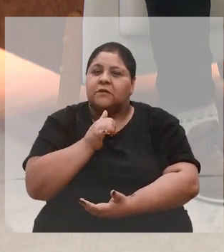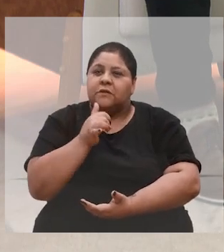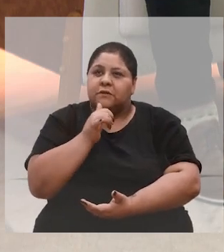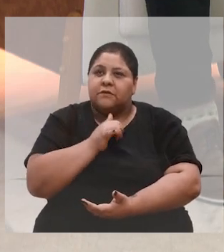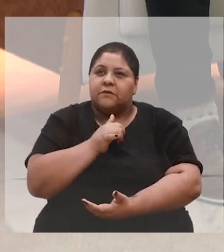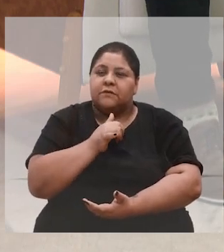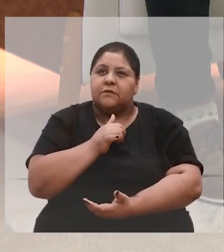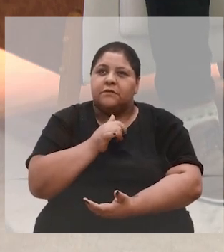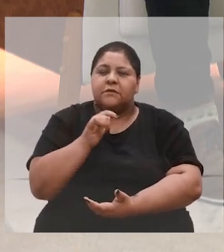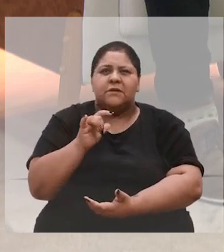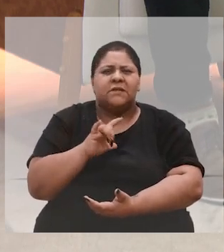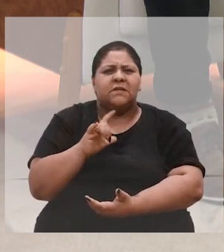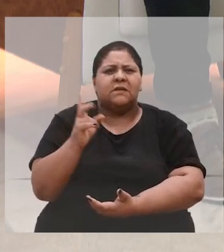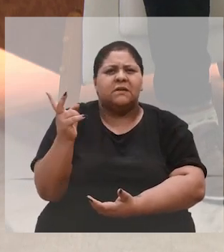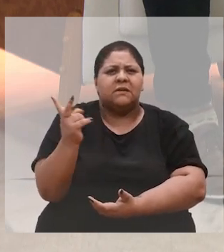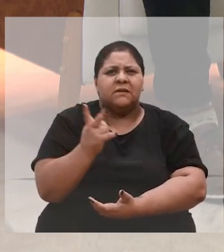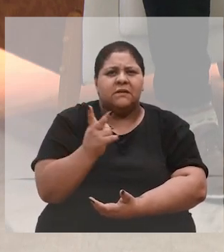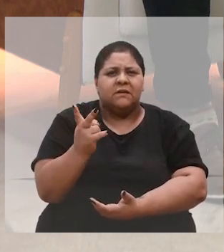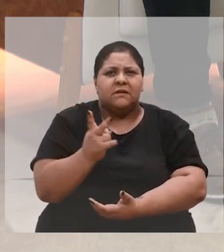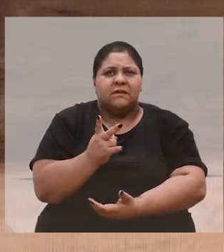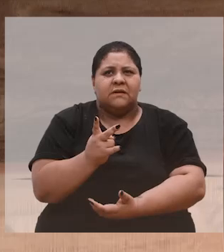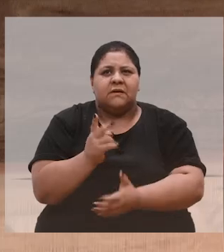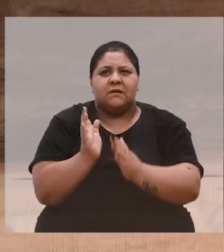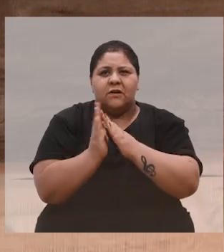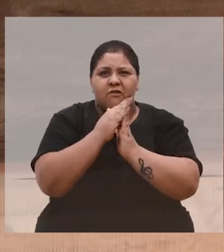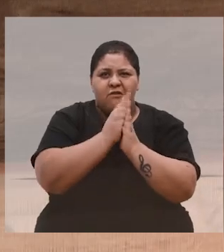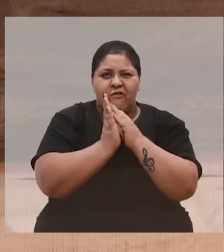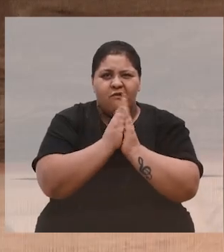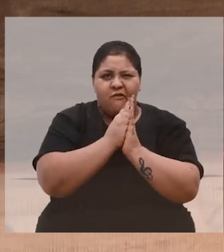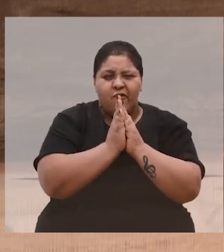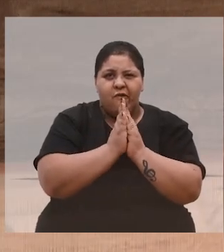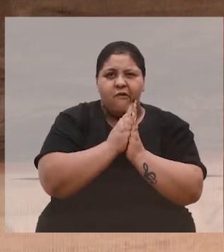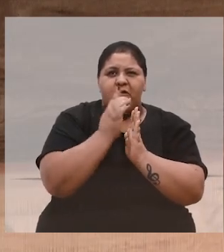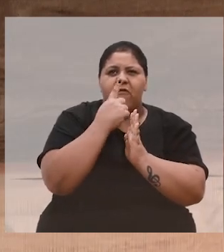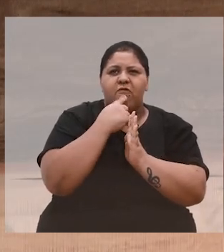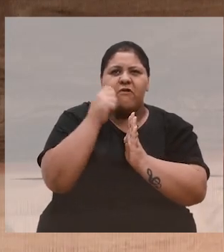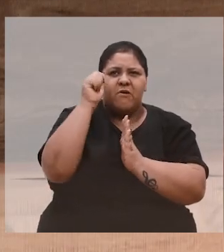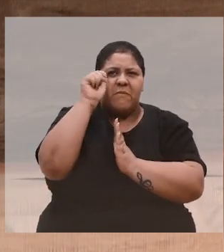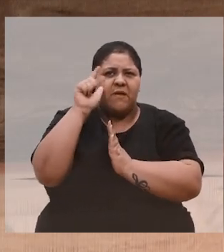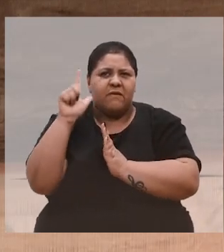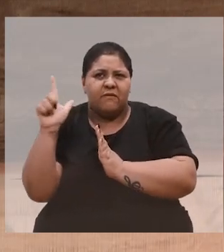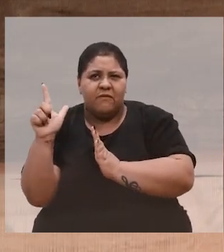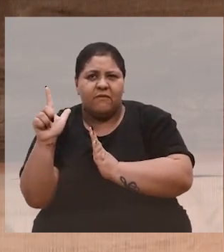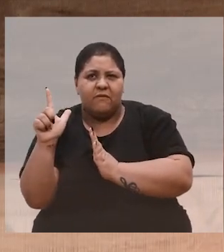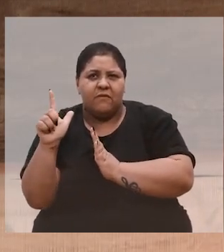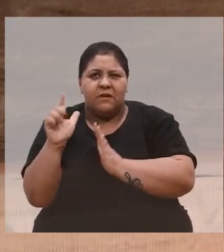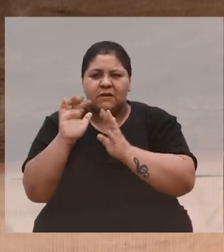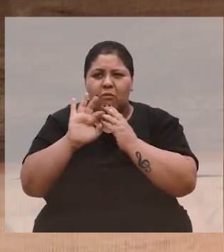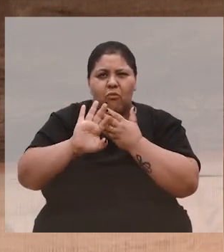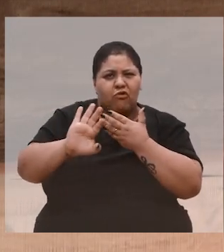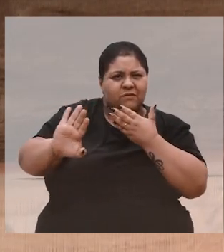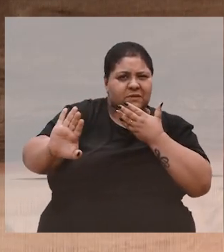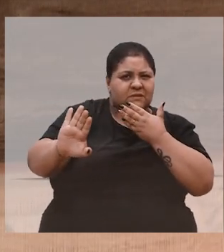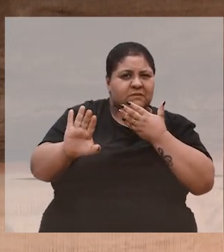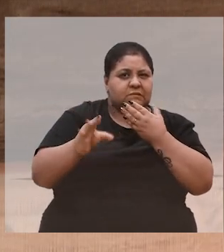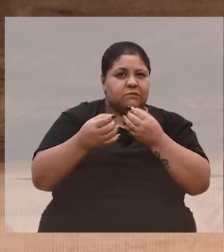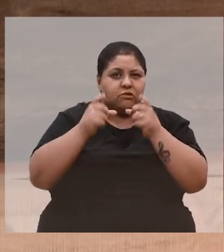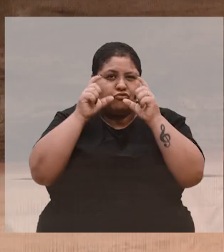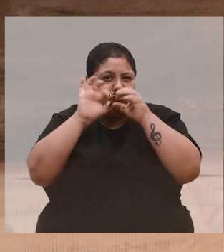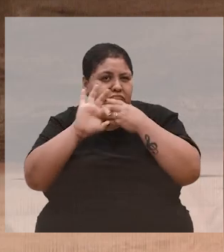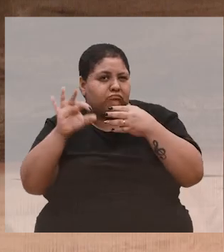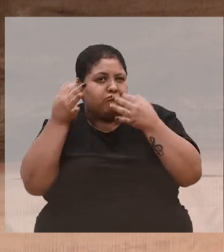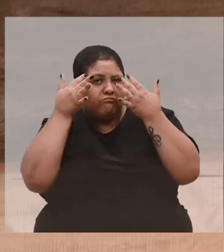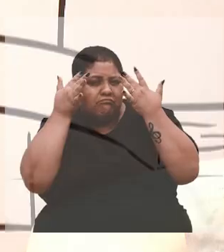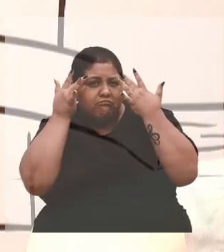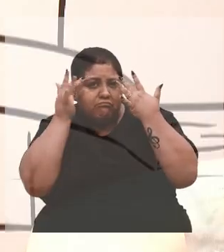nós vamos aqui, tem dois bonequinhos, um vermelho e outro em azul. Bem, e eles estão um pouco distanciados, assim, um de óculos, outro